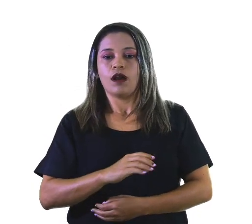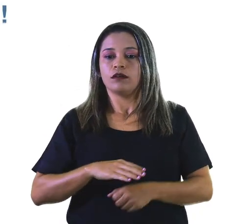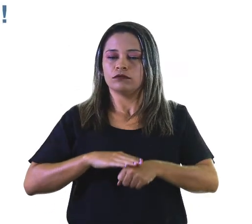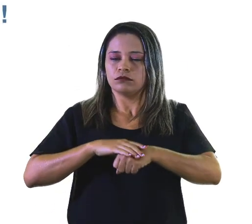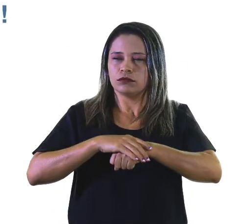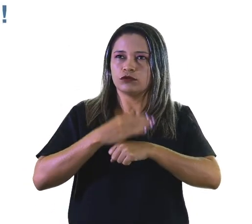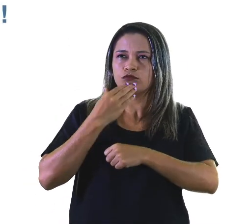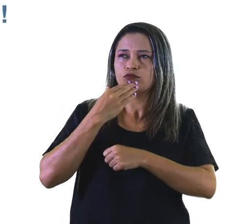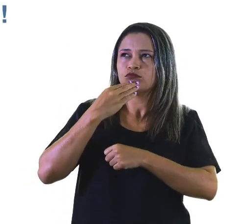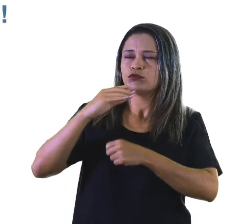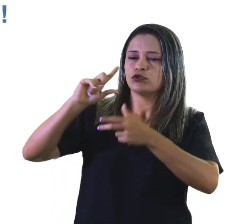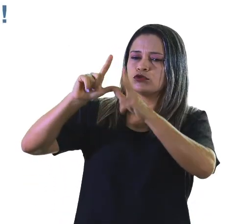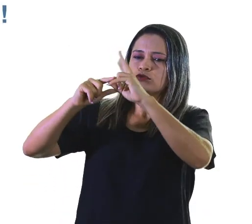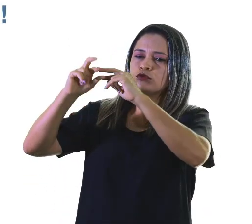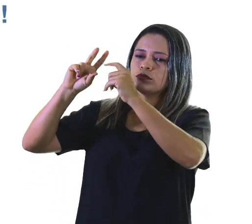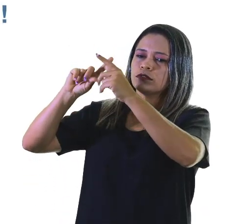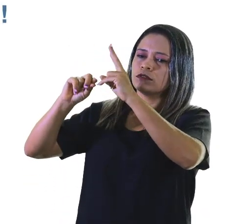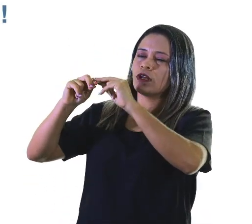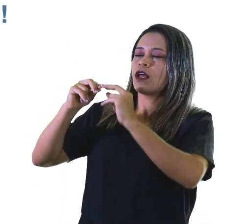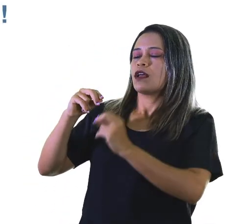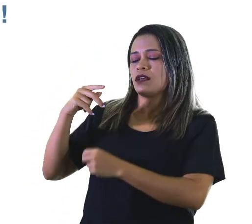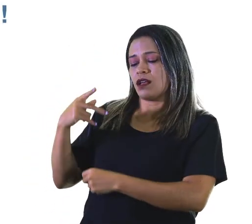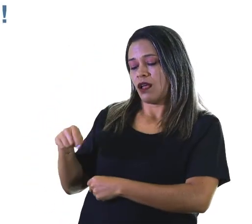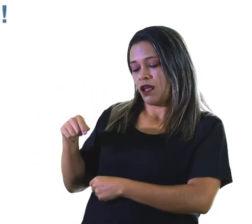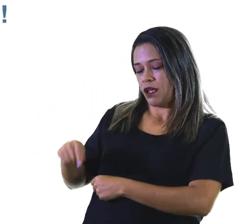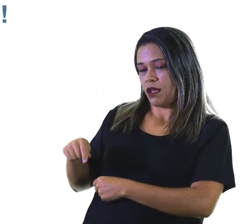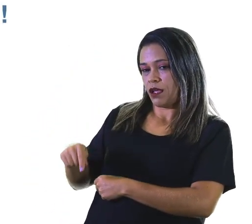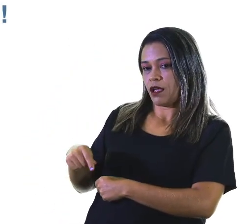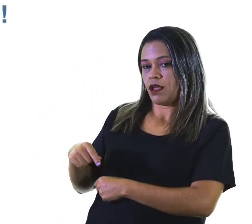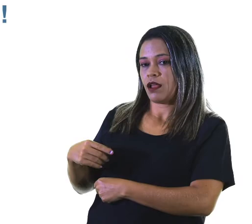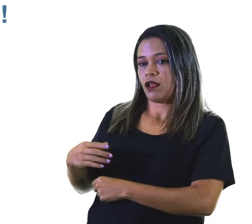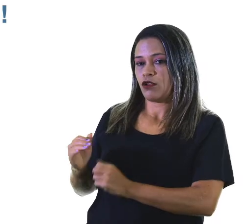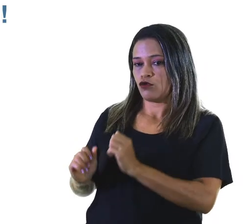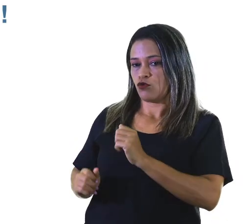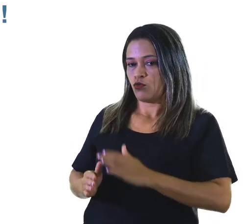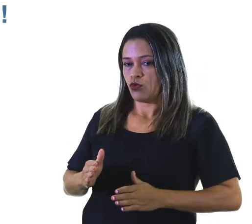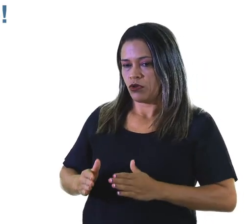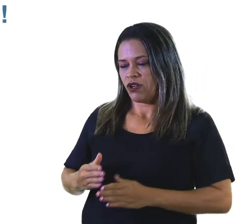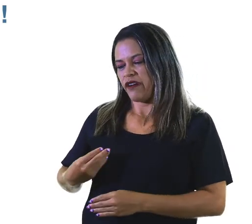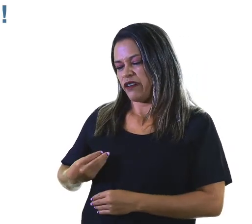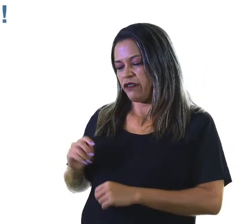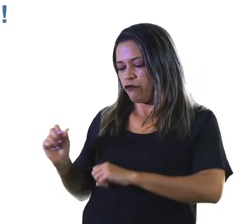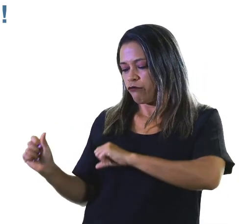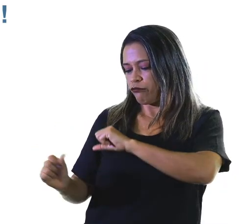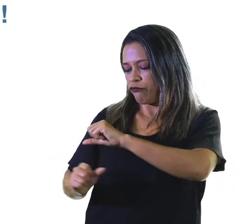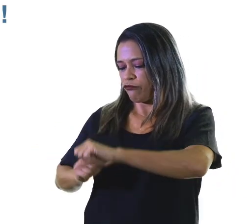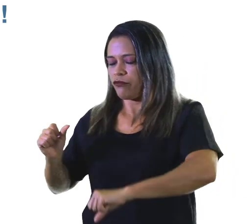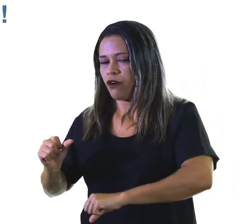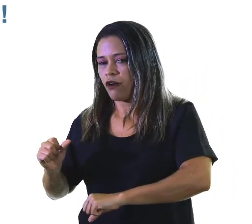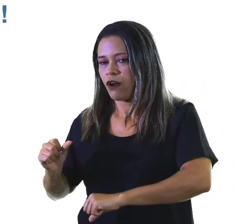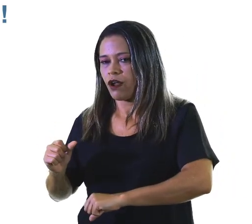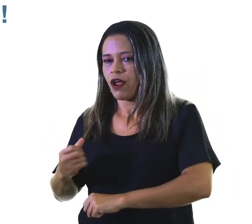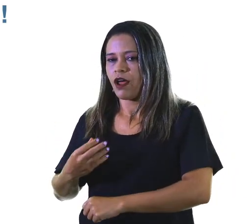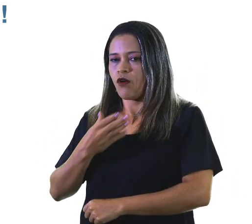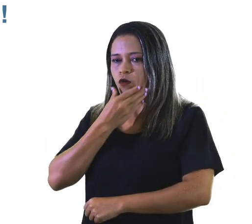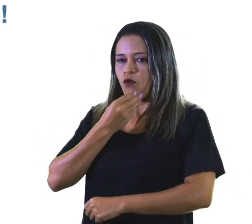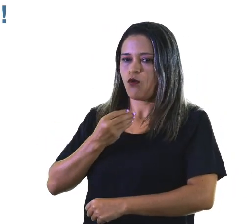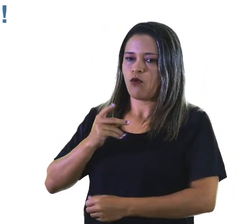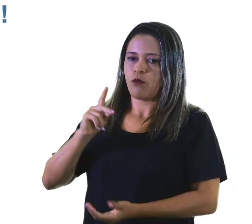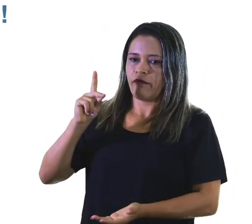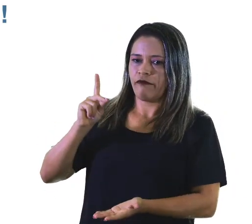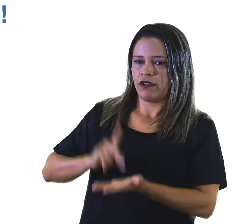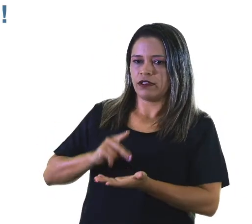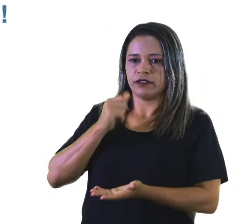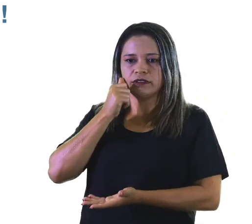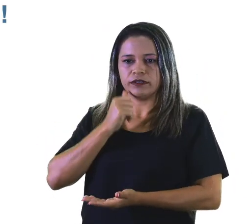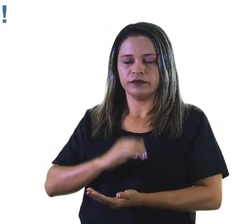as estrelas que seu boneco virasse um menino de verdade. E enquanto Geppetto dormia,